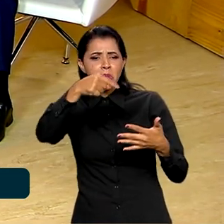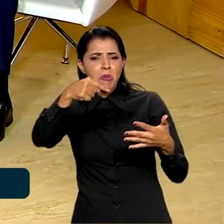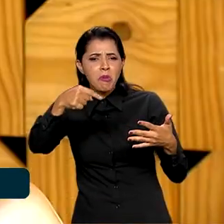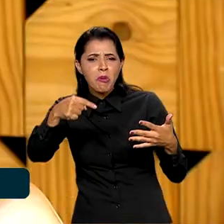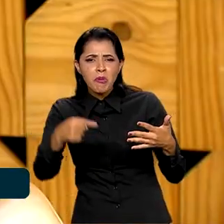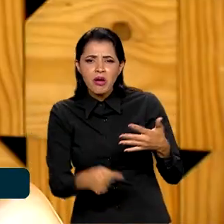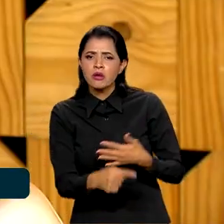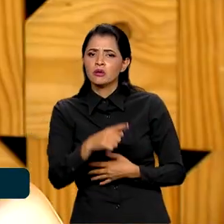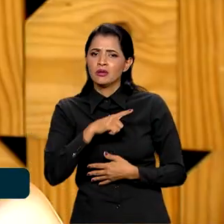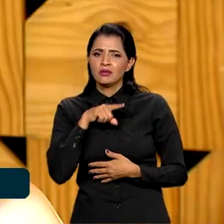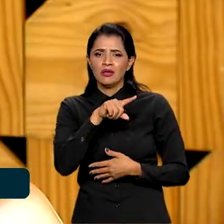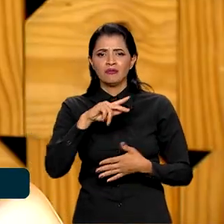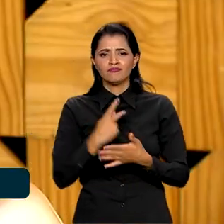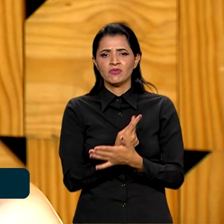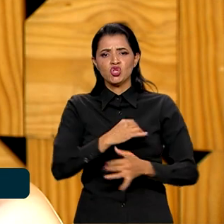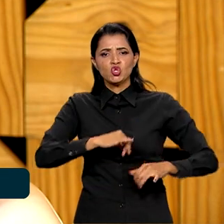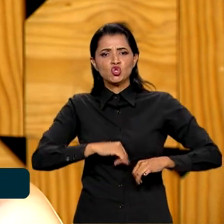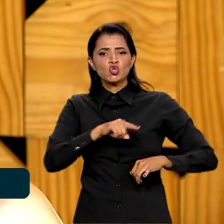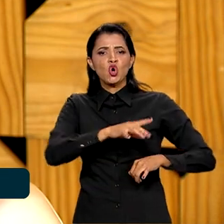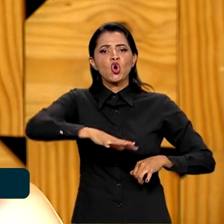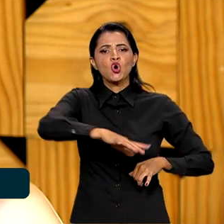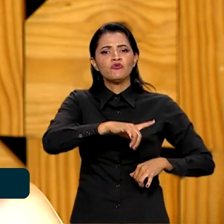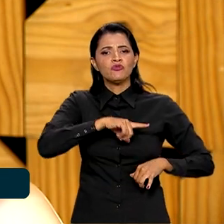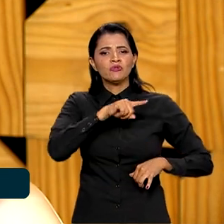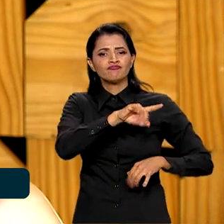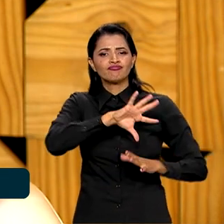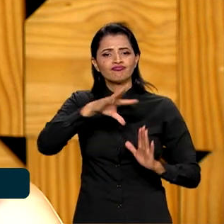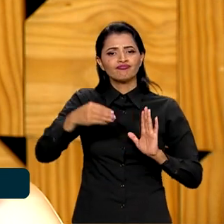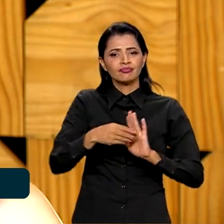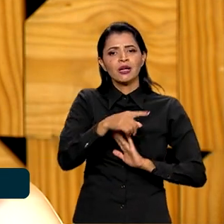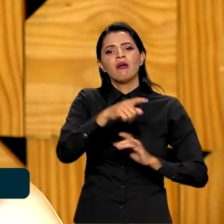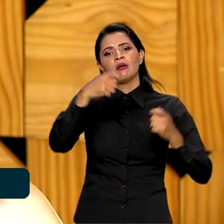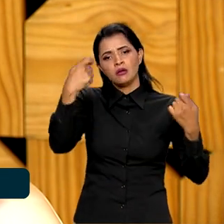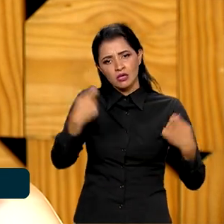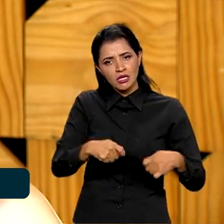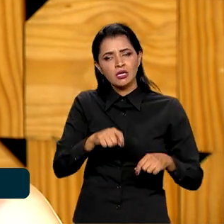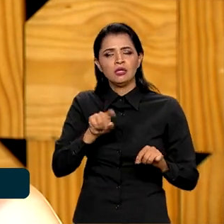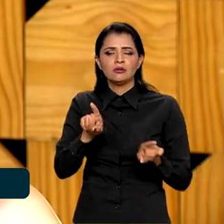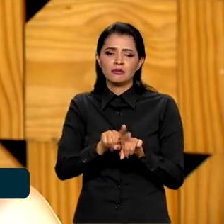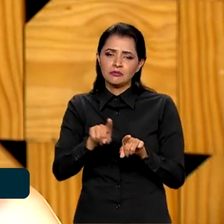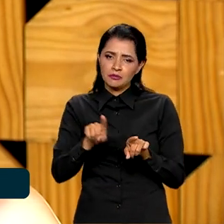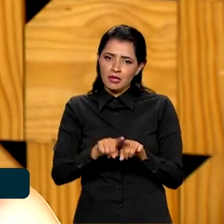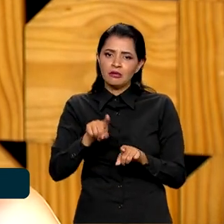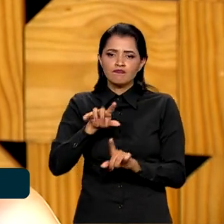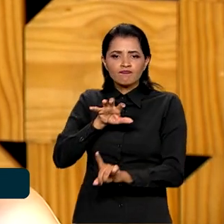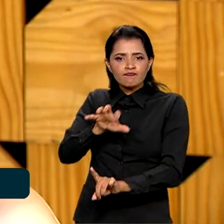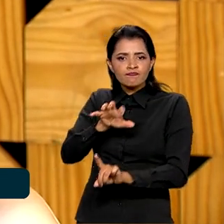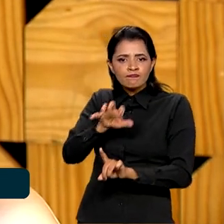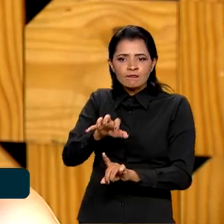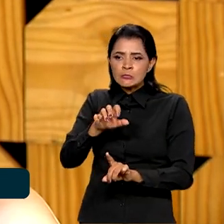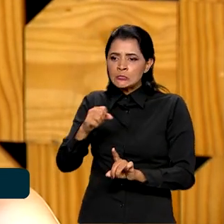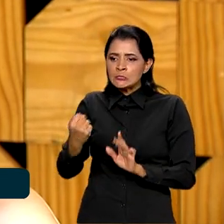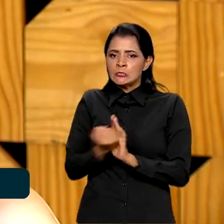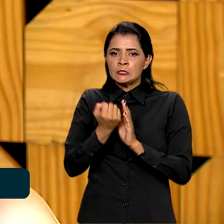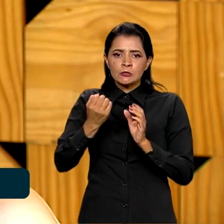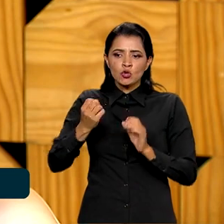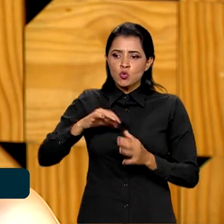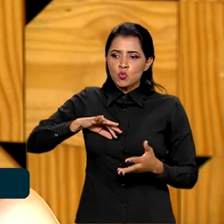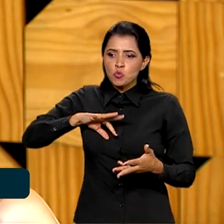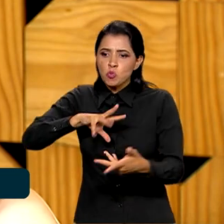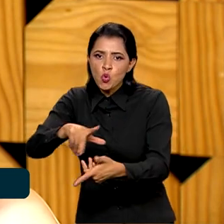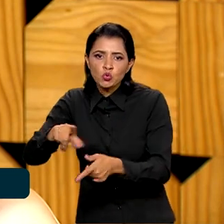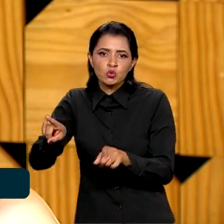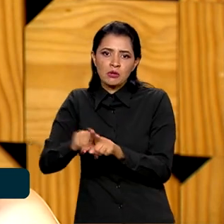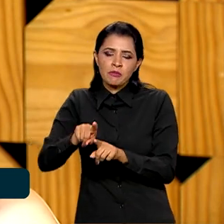que atingem aquela região e que são e que influenciam e impactam o mundo inteiro